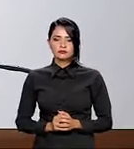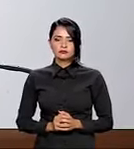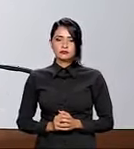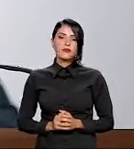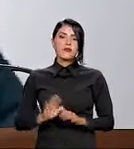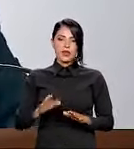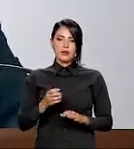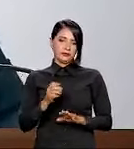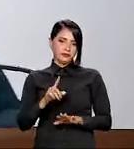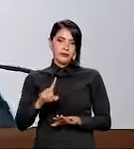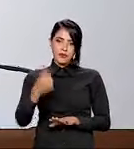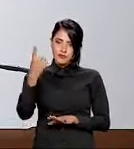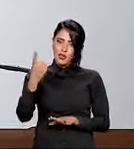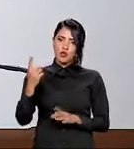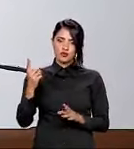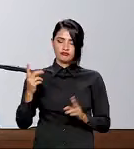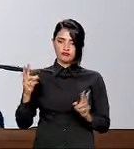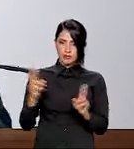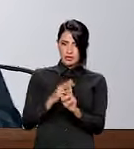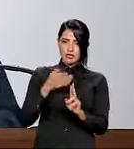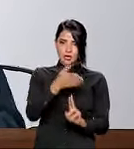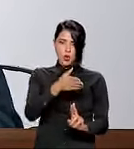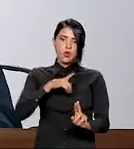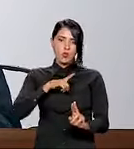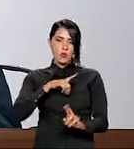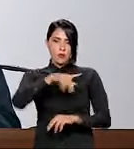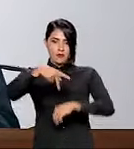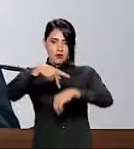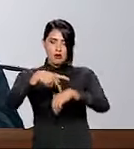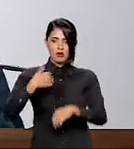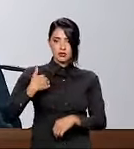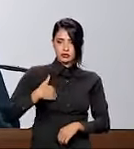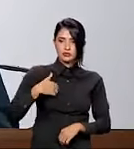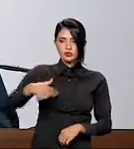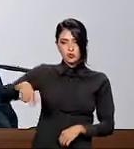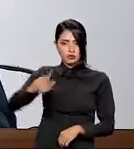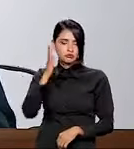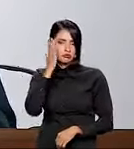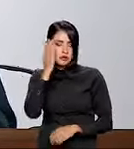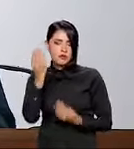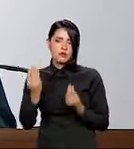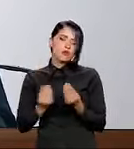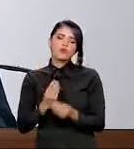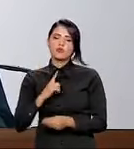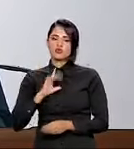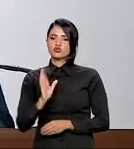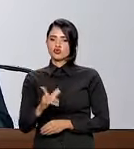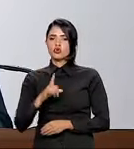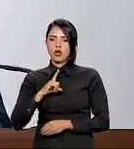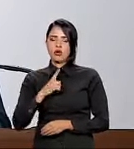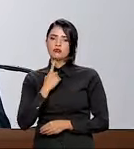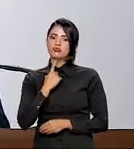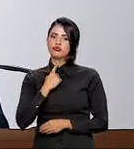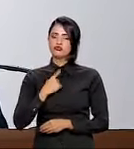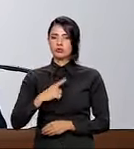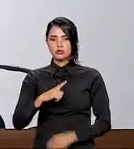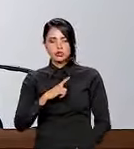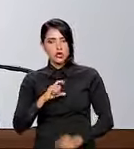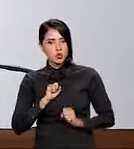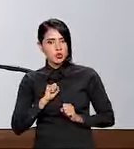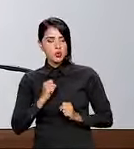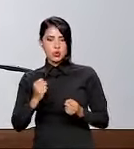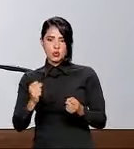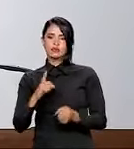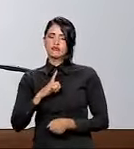Bom, primeiro, com relação à Argentina, vocês sabem que eu tenho muita vontade e muita